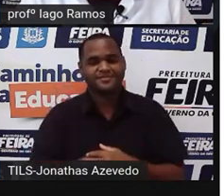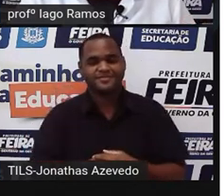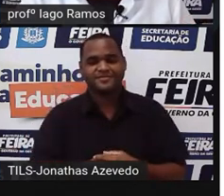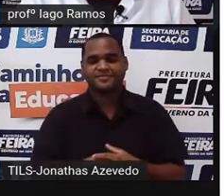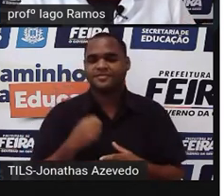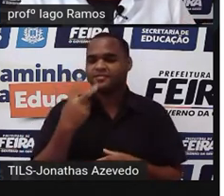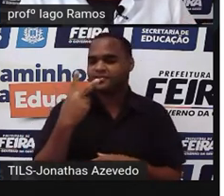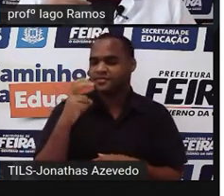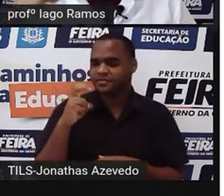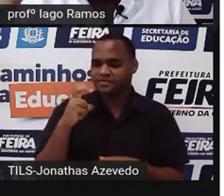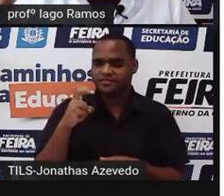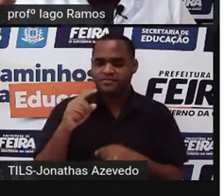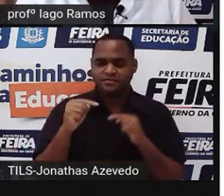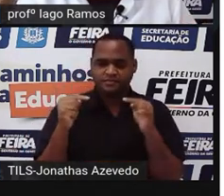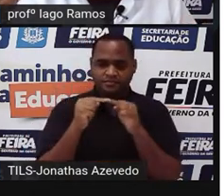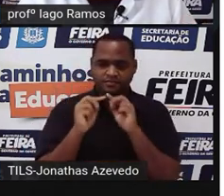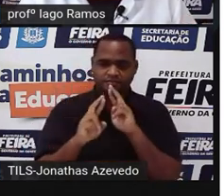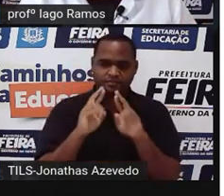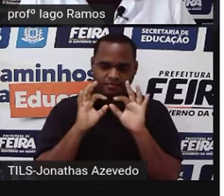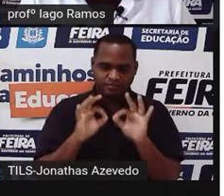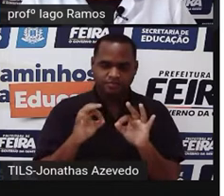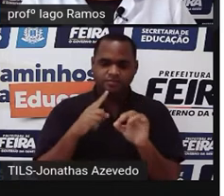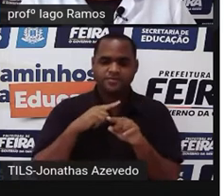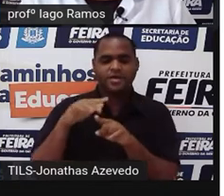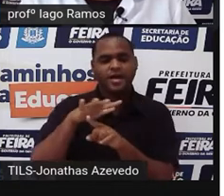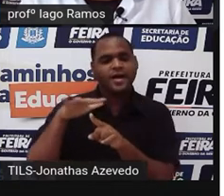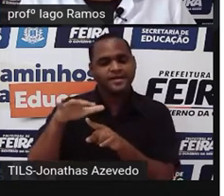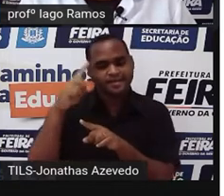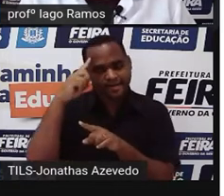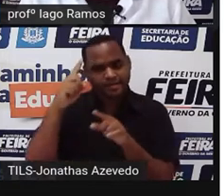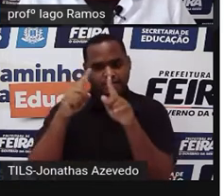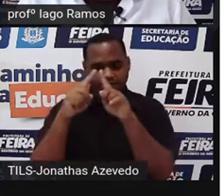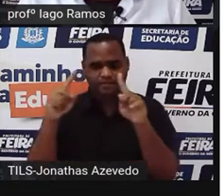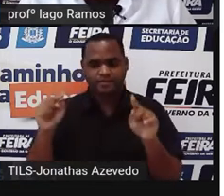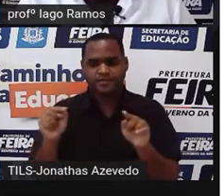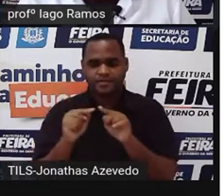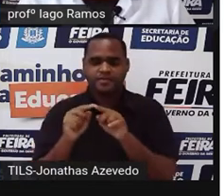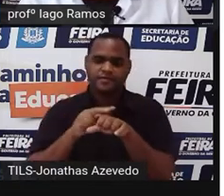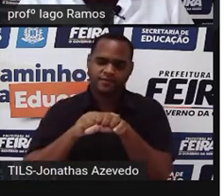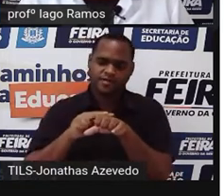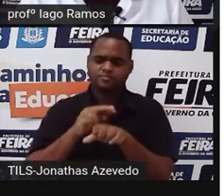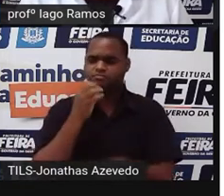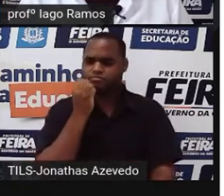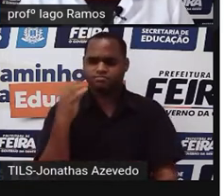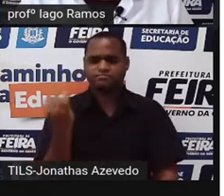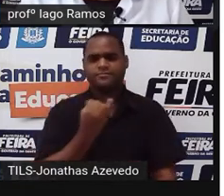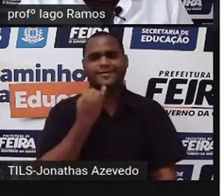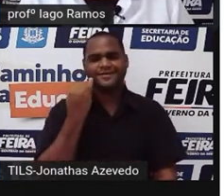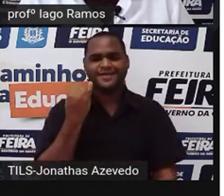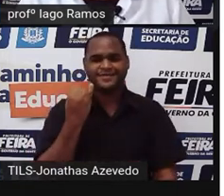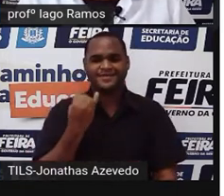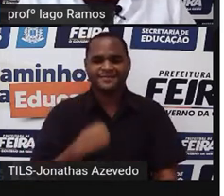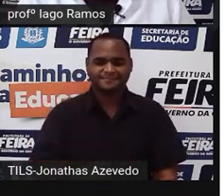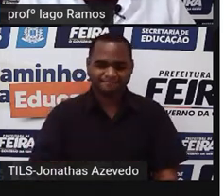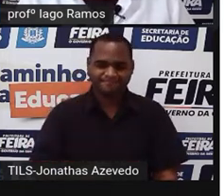E 25 é o resultado da área do quadrado verde. Interessante,